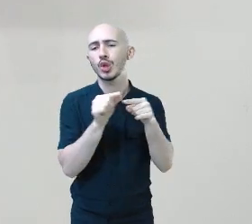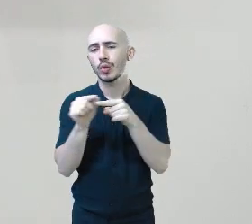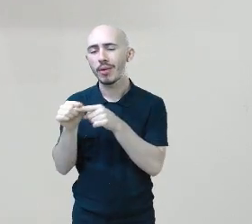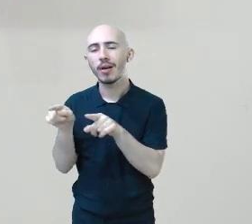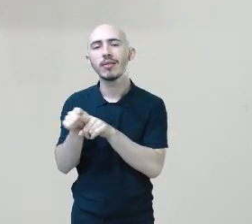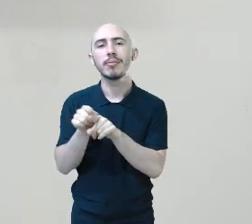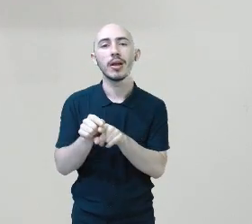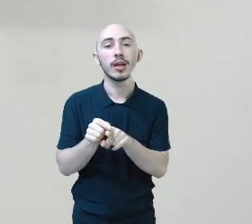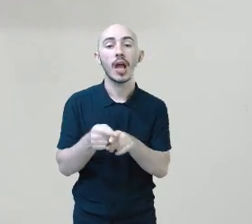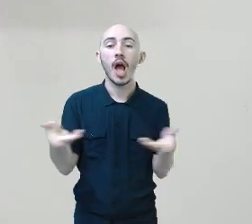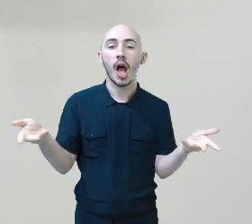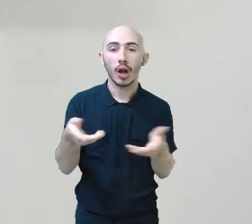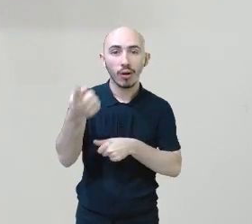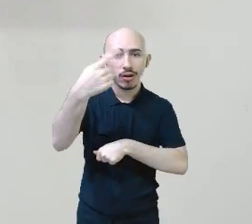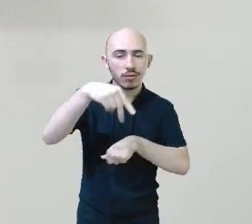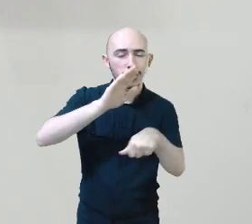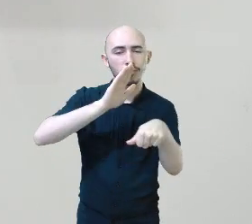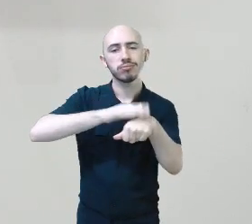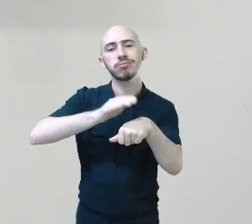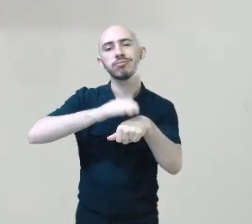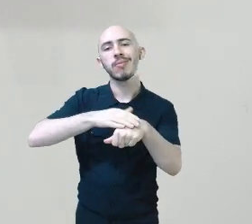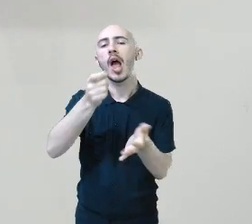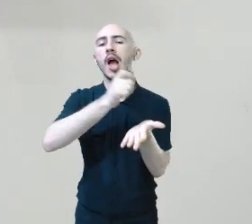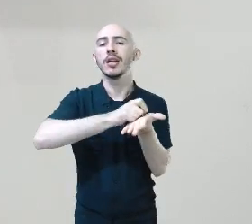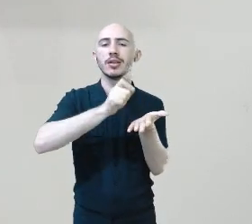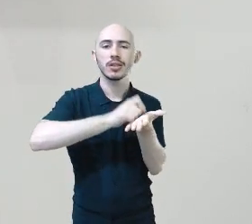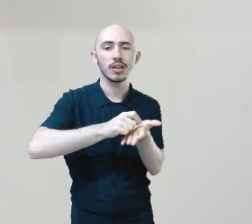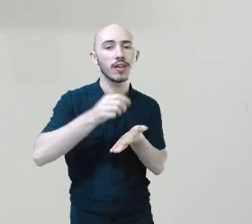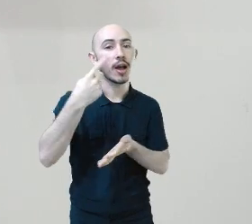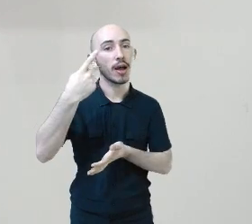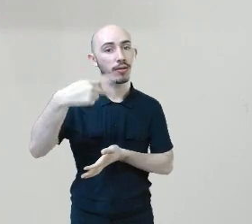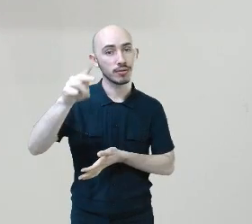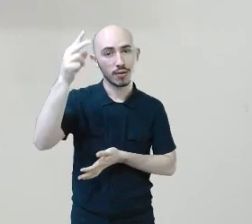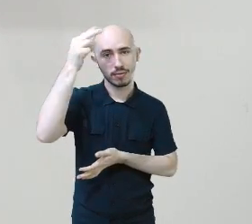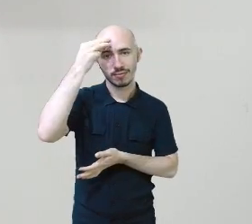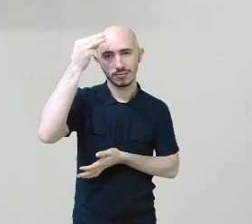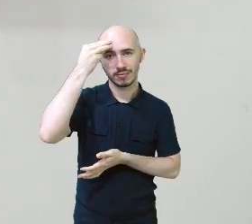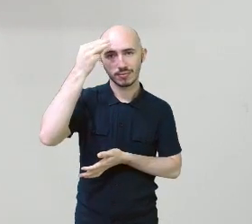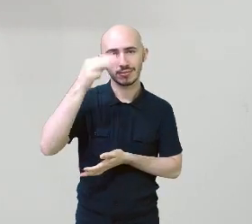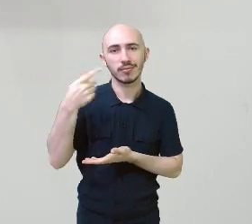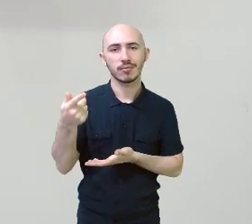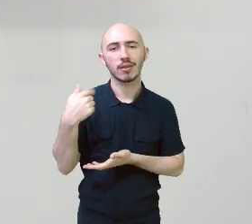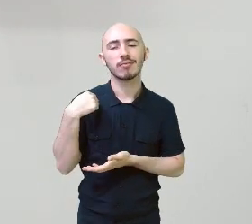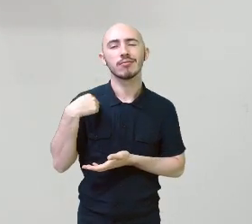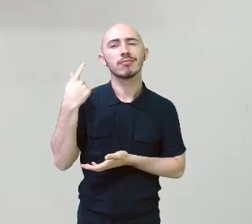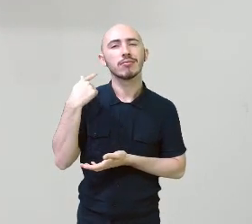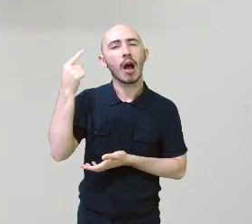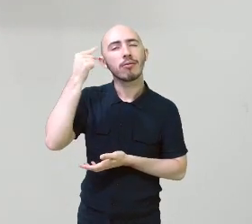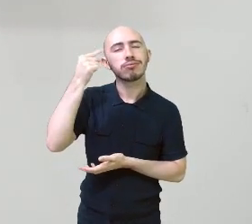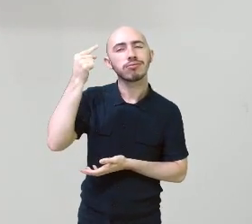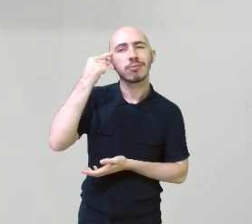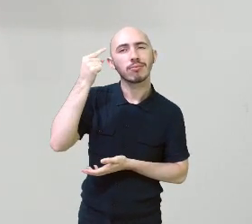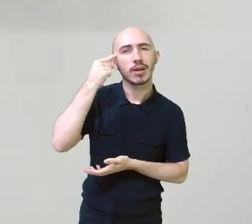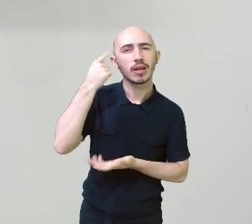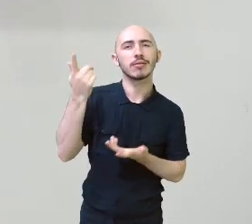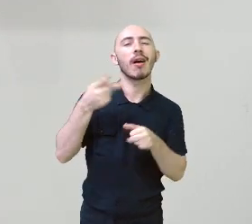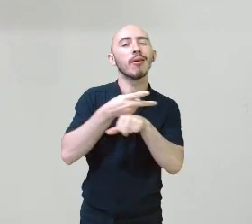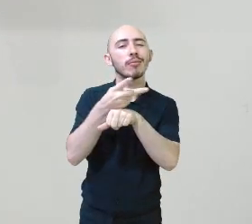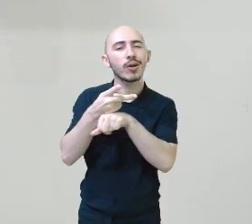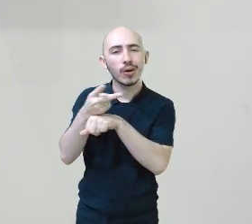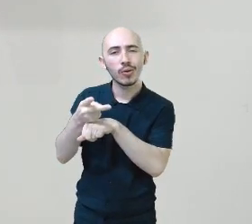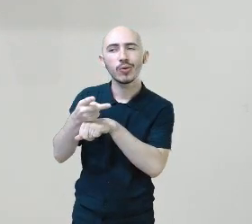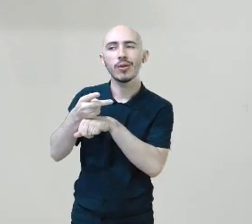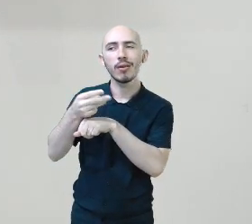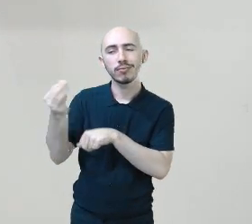mas agora é a sua hora. A hora de você escrever a sua memória. Vai lá na tua memória e pesquisa. No